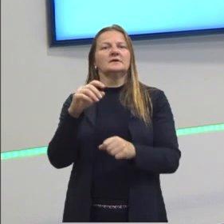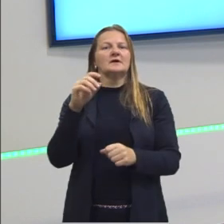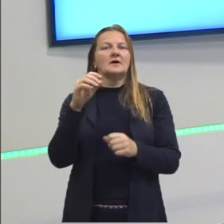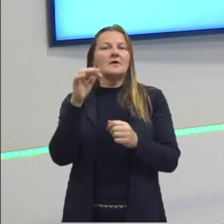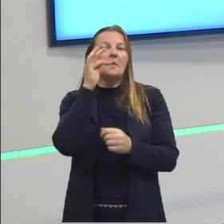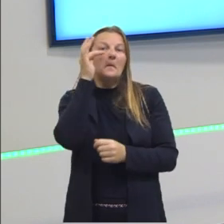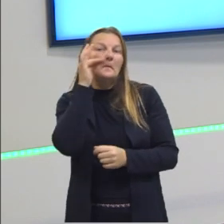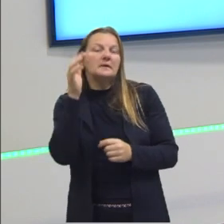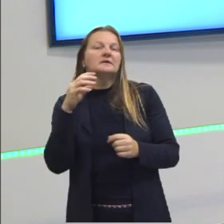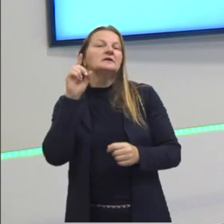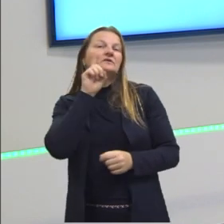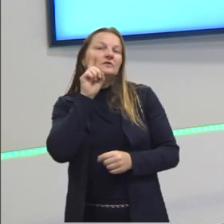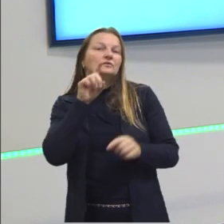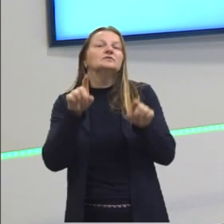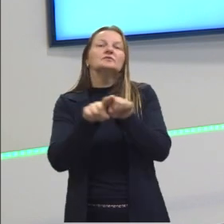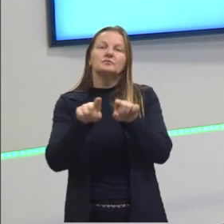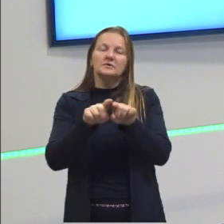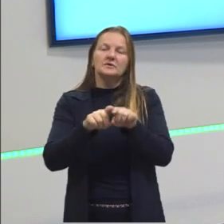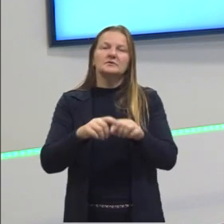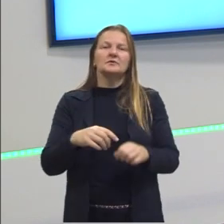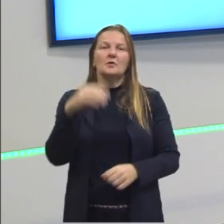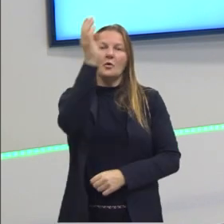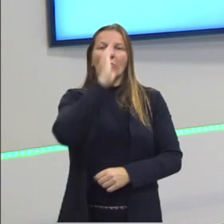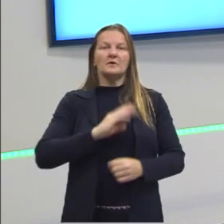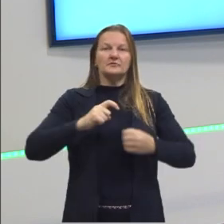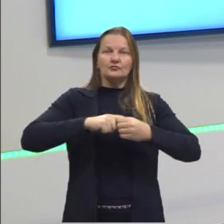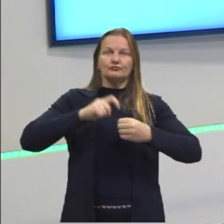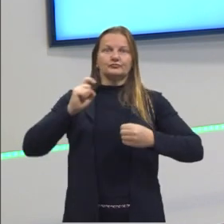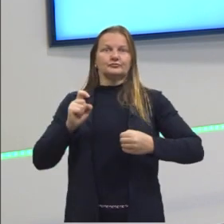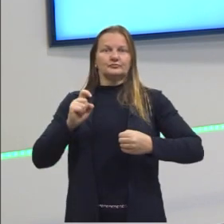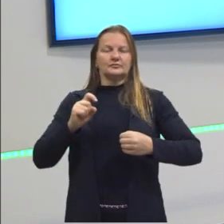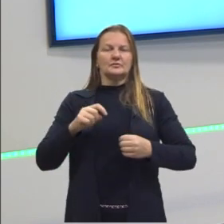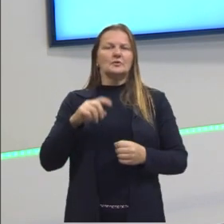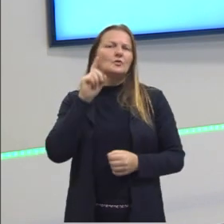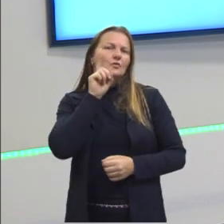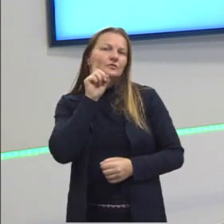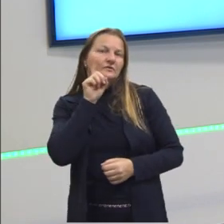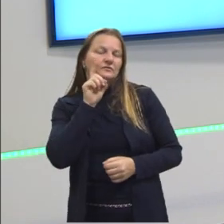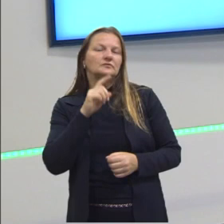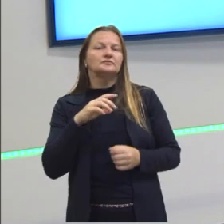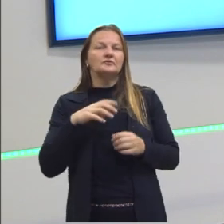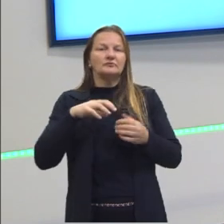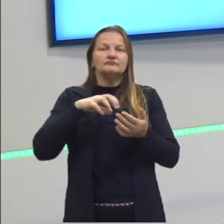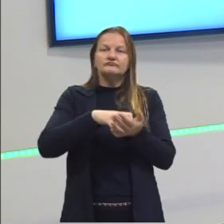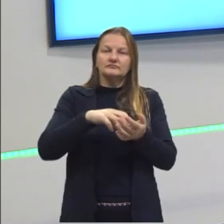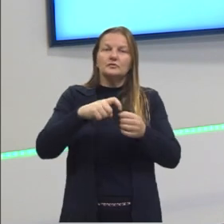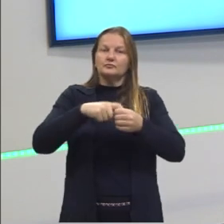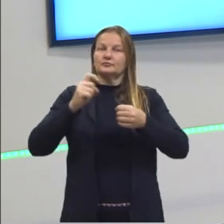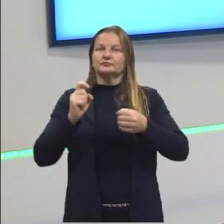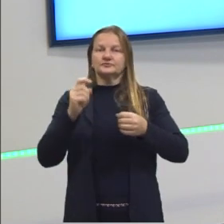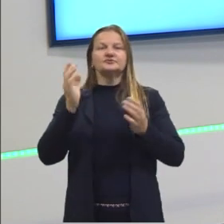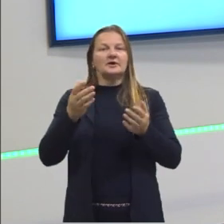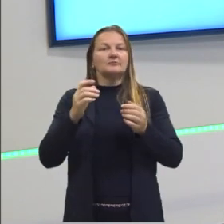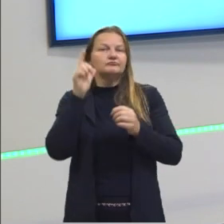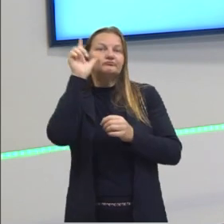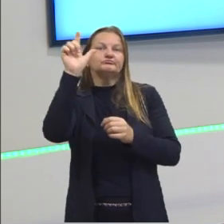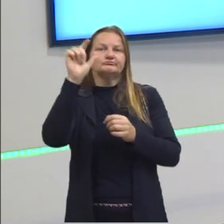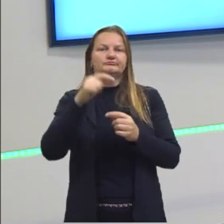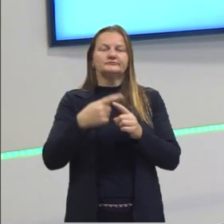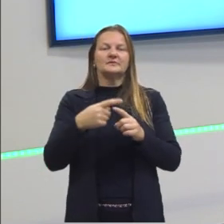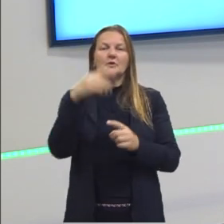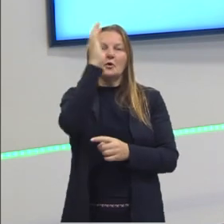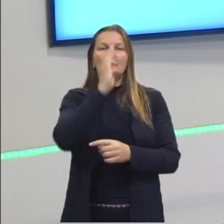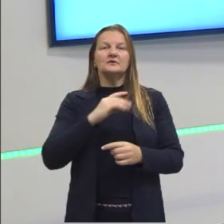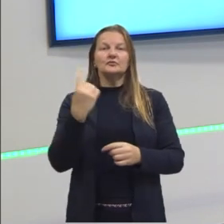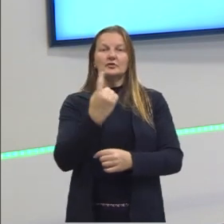Estados Unidos também né no momento que o Brasil faça a independência os americanos já tinham conquistado sua independência então o Brasil